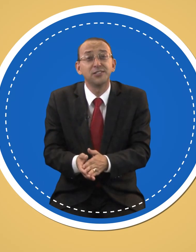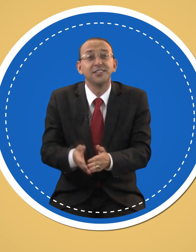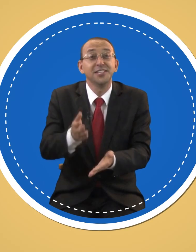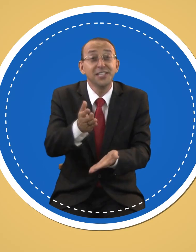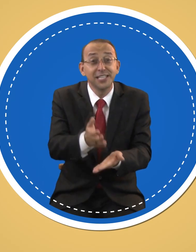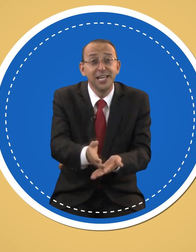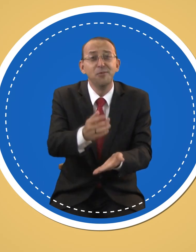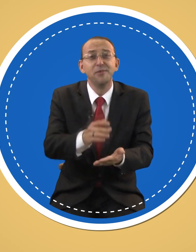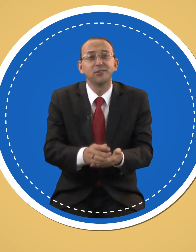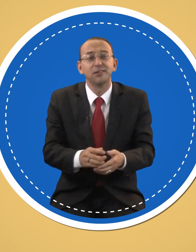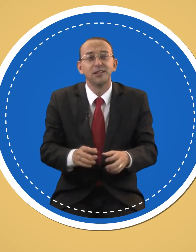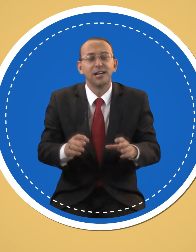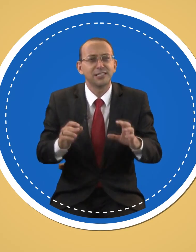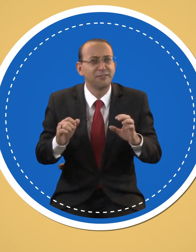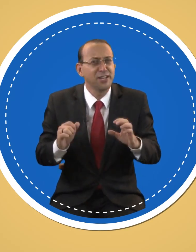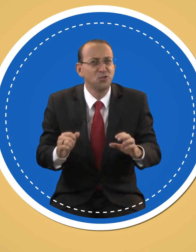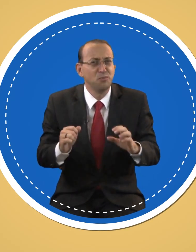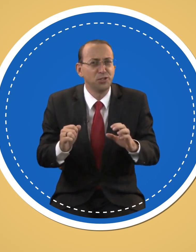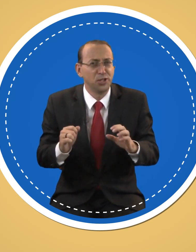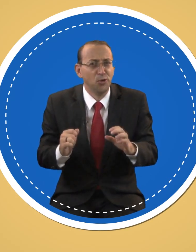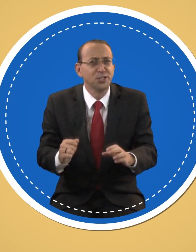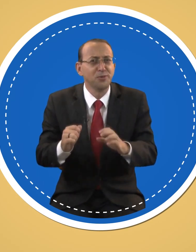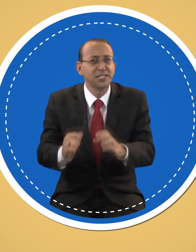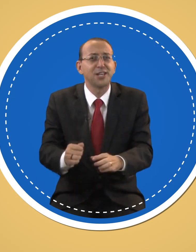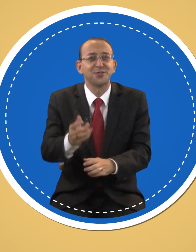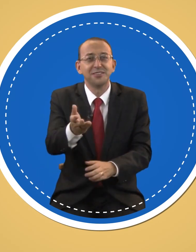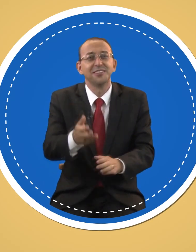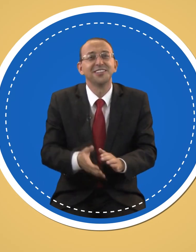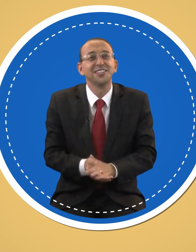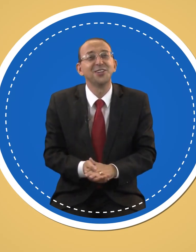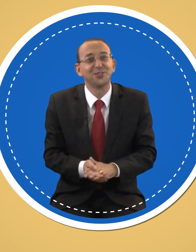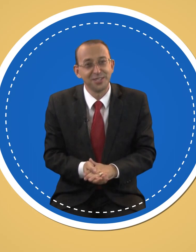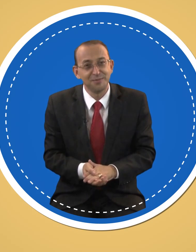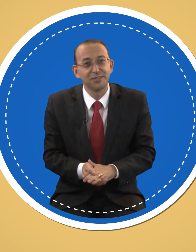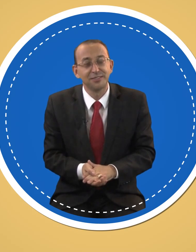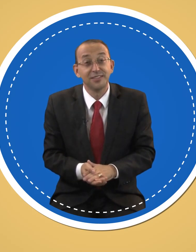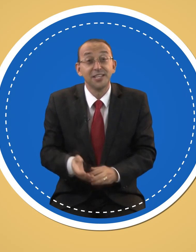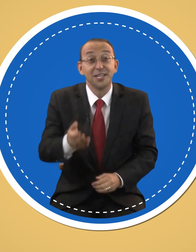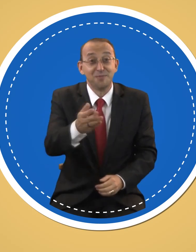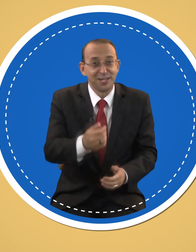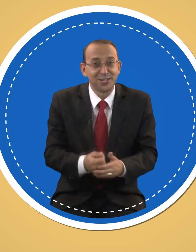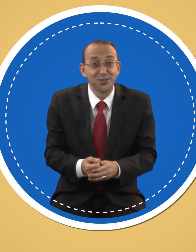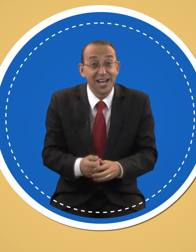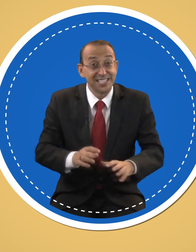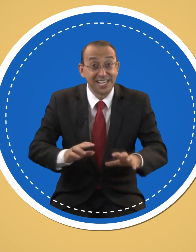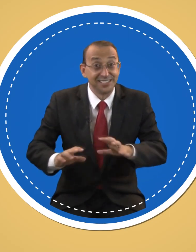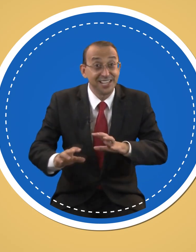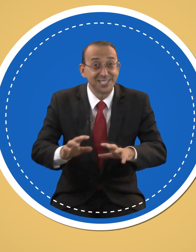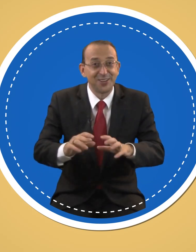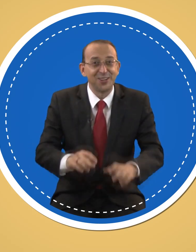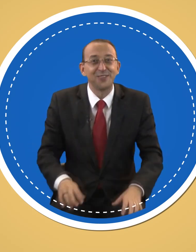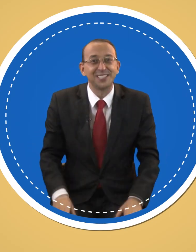Felicidade naquele momento através de um poderoso processo de autoconhecimento e para te ajudar a